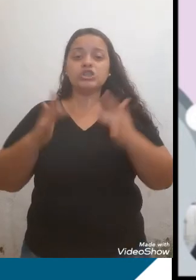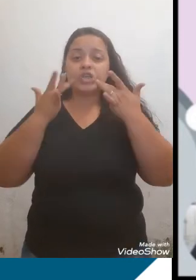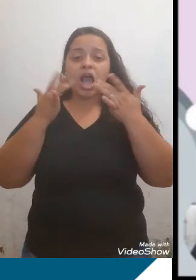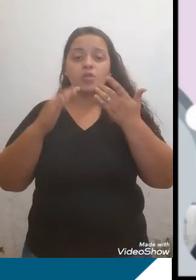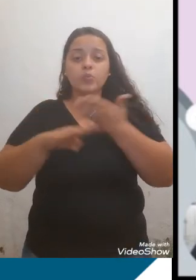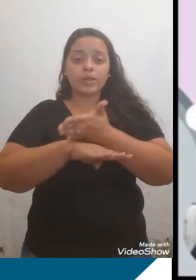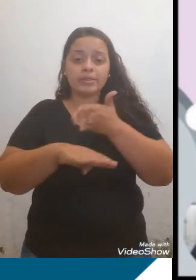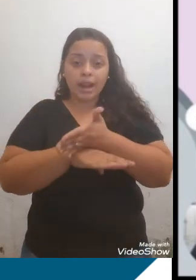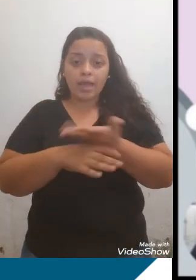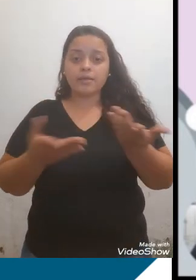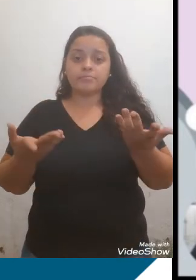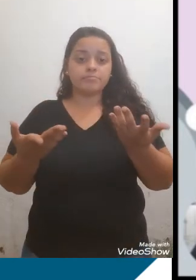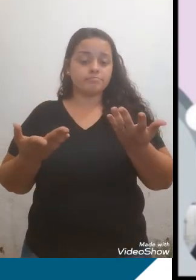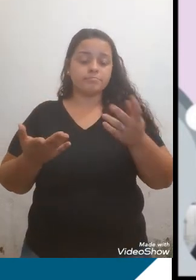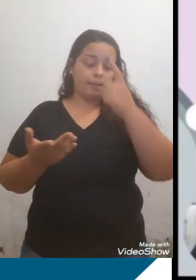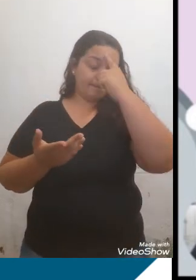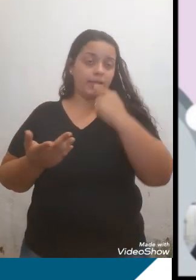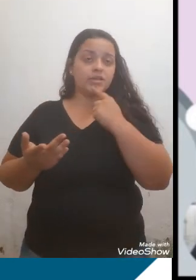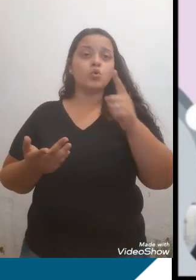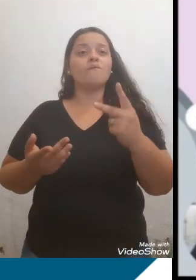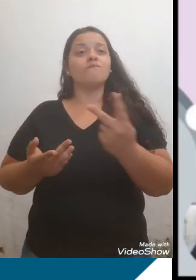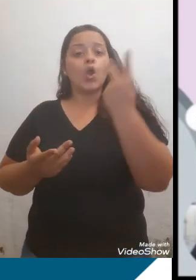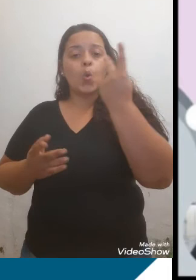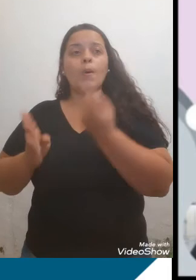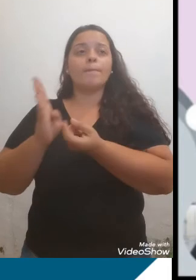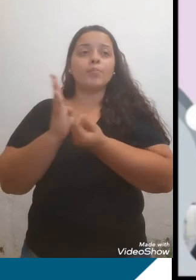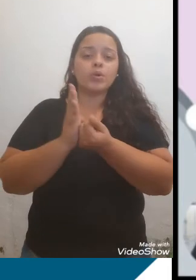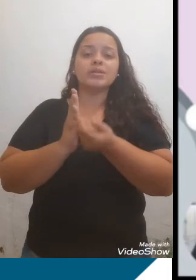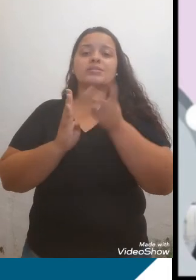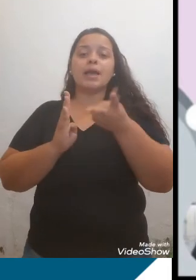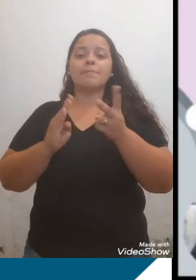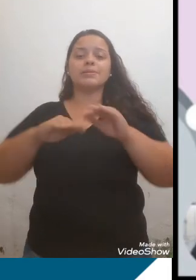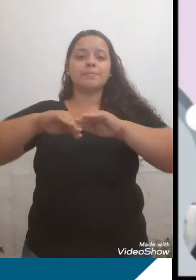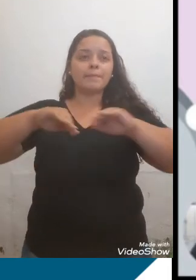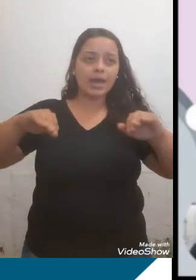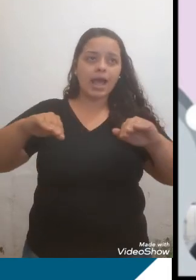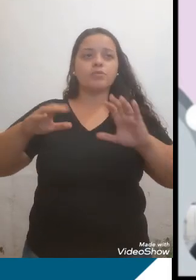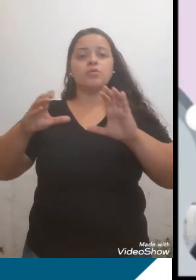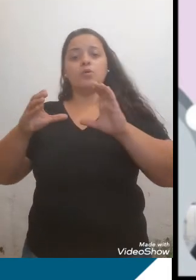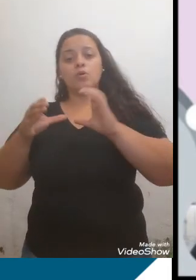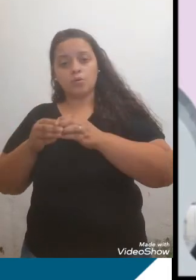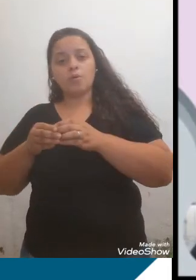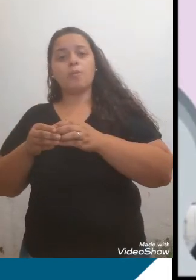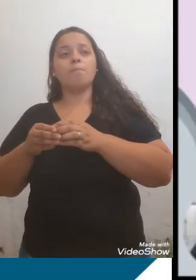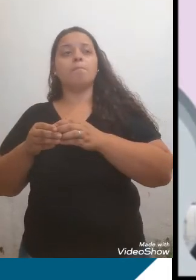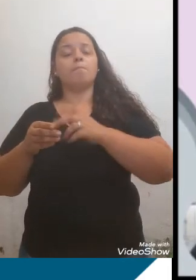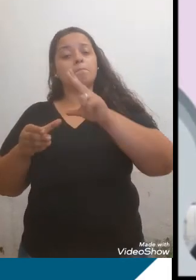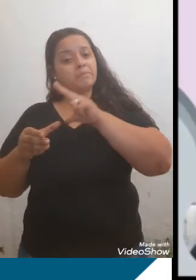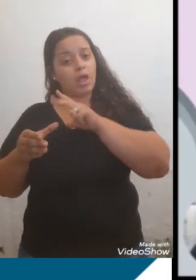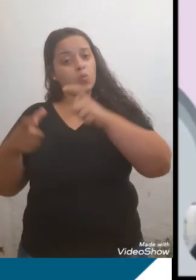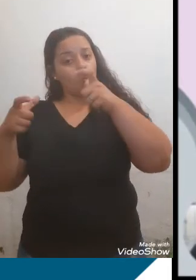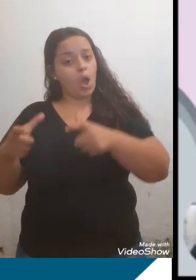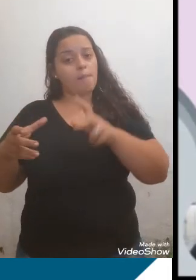teatro. É importante a gente entender também que os valores burgueses eles estarão separados entre espaço público e espaço